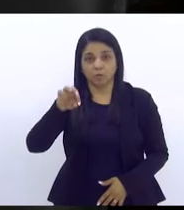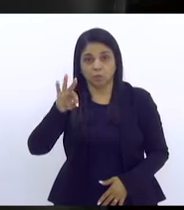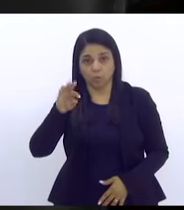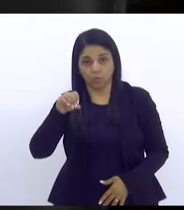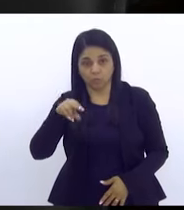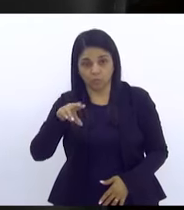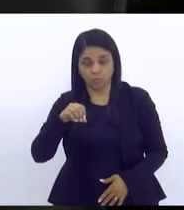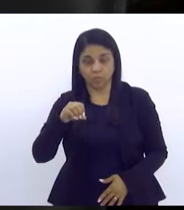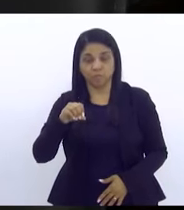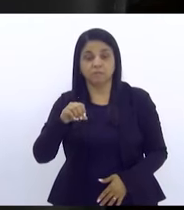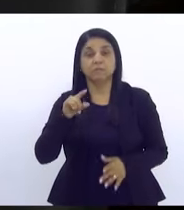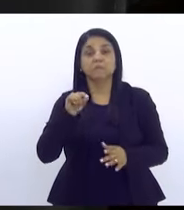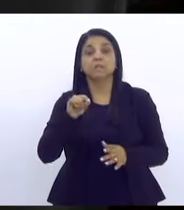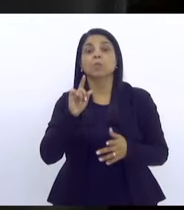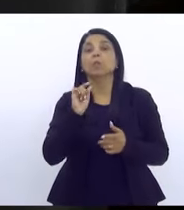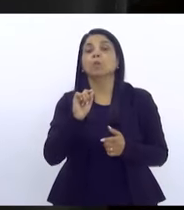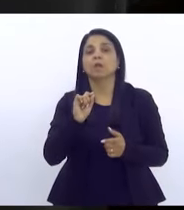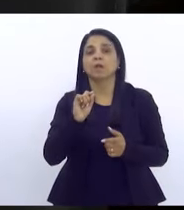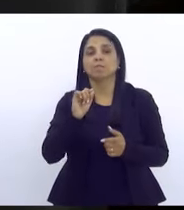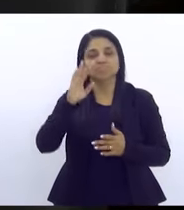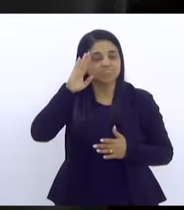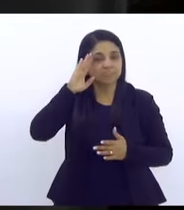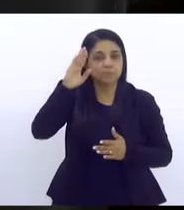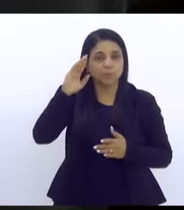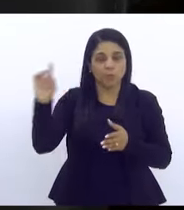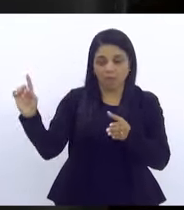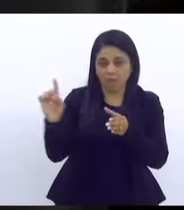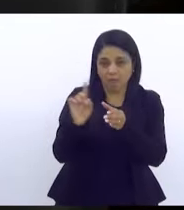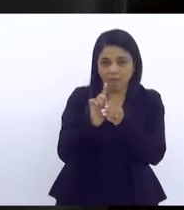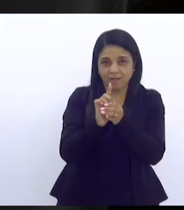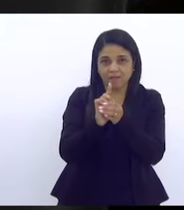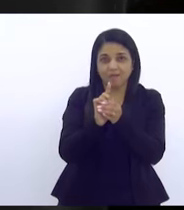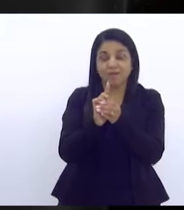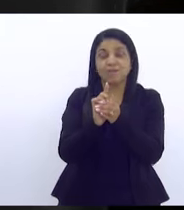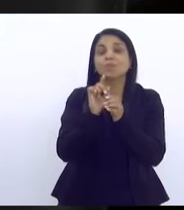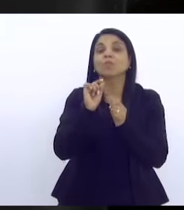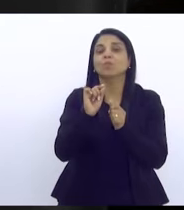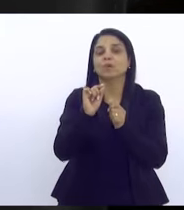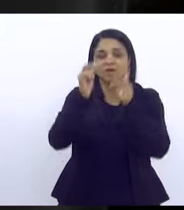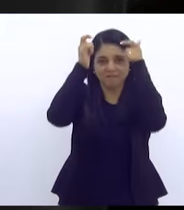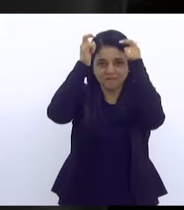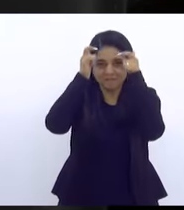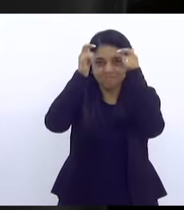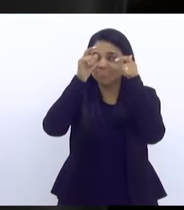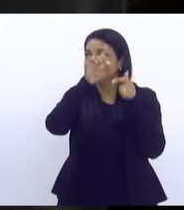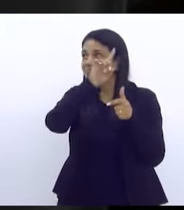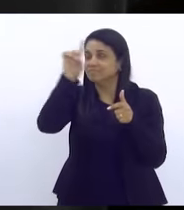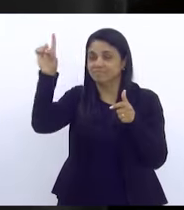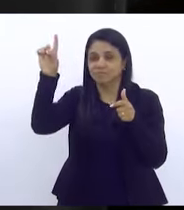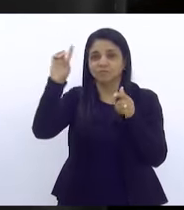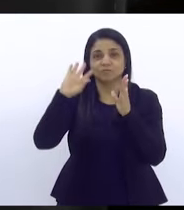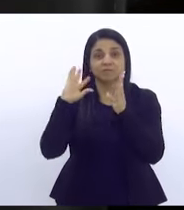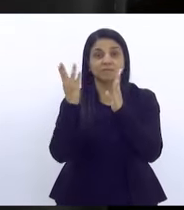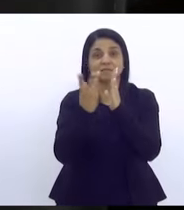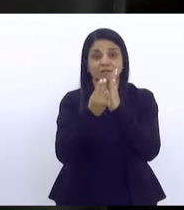divisa agregar o reino de Deus em suas congregações. Trata-se de